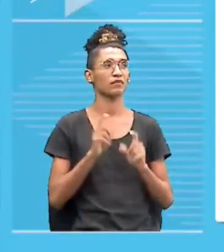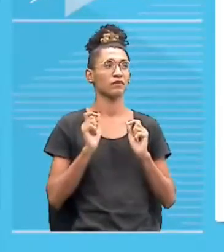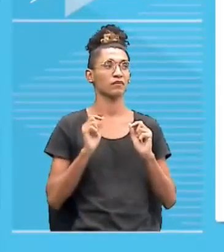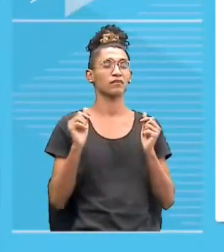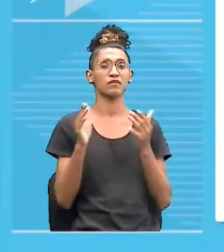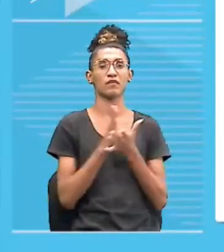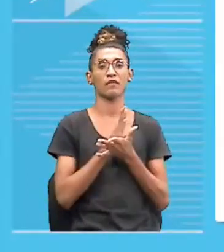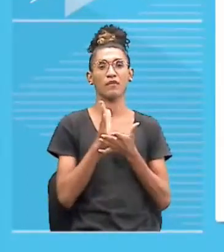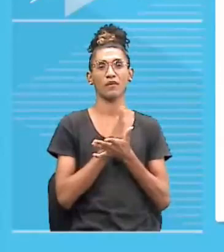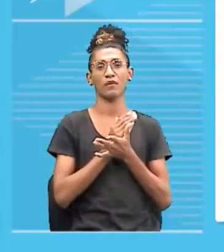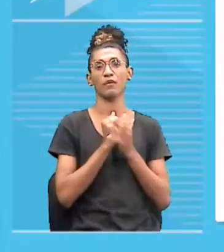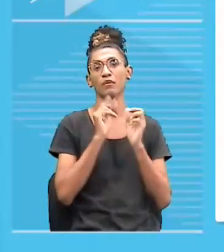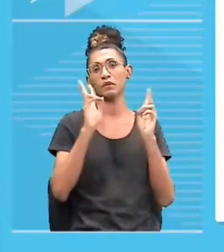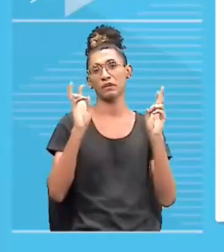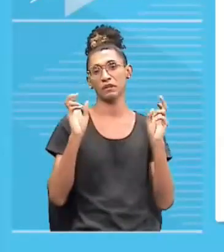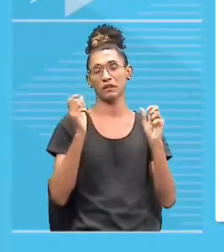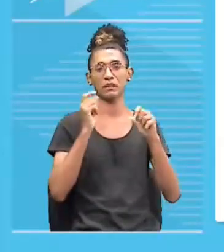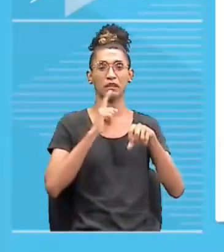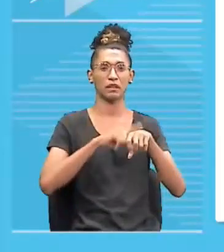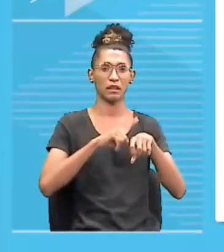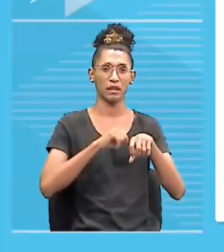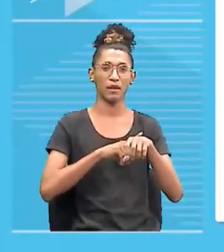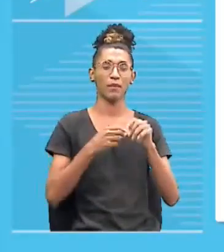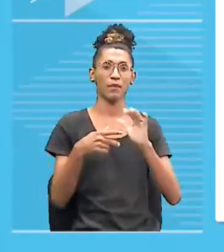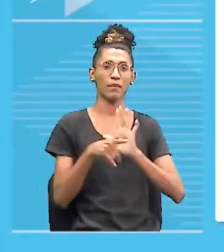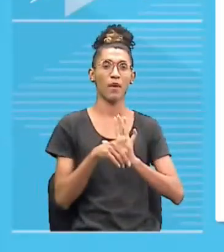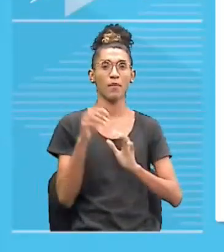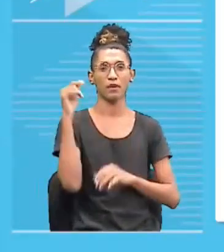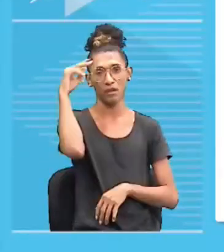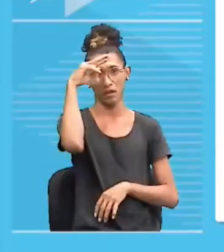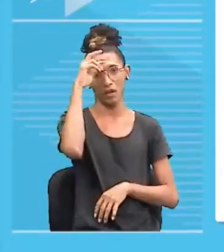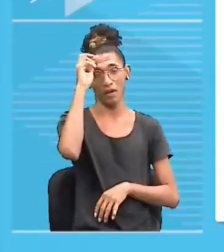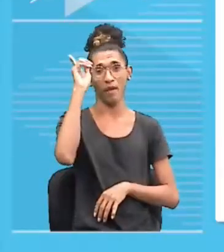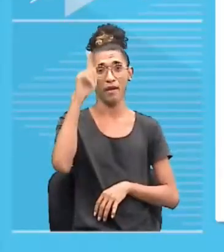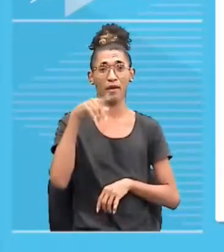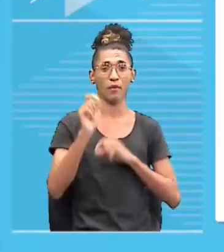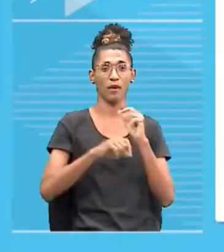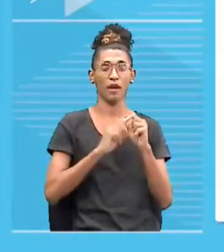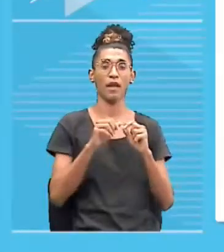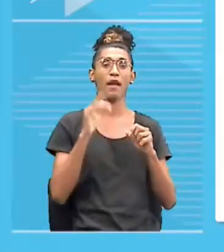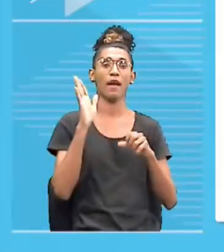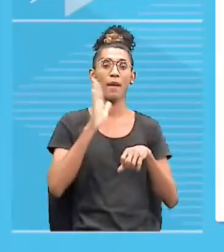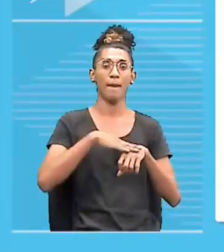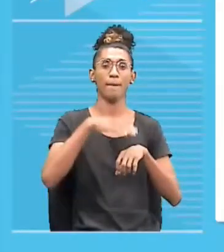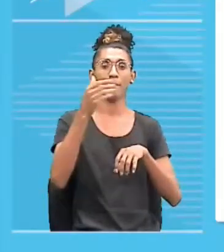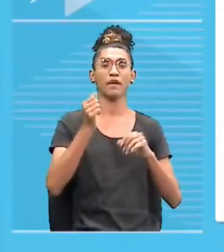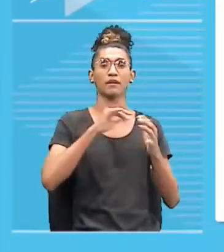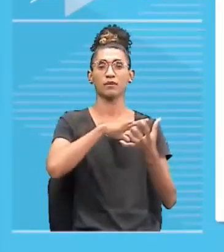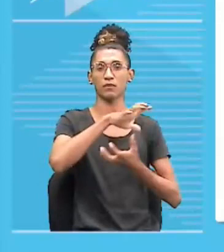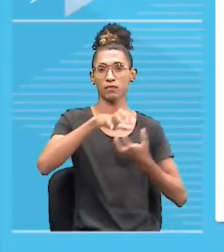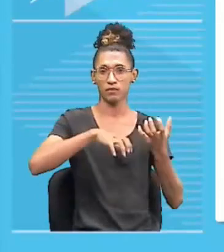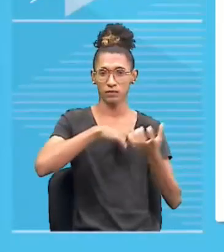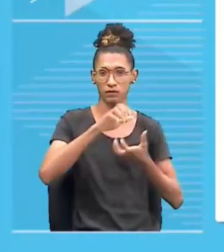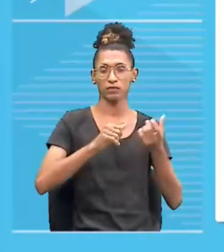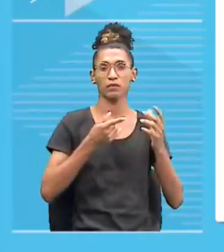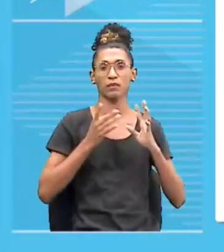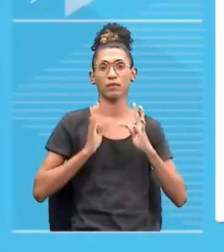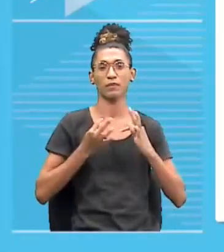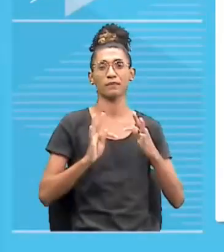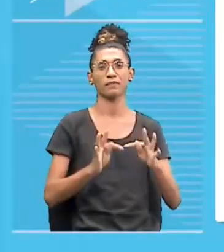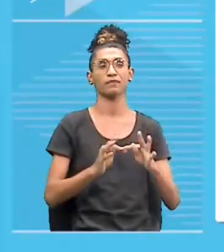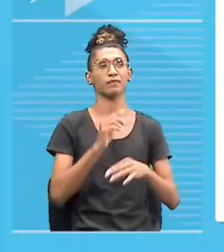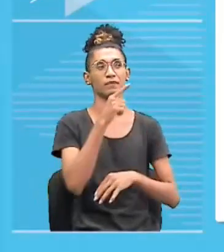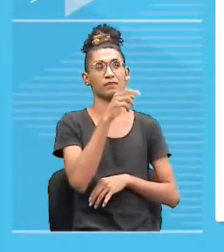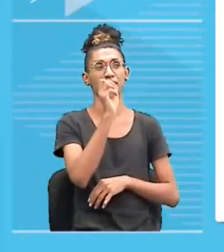algum tempo, em algum momento da história, ela já foi a maior revolução tecnológica.